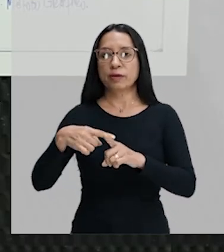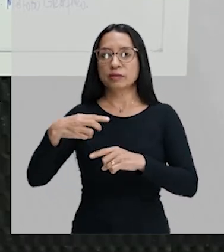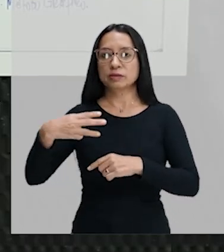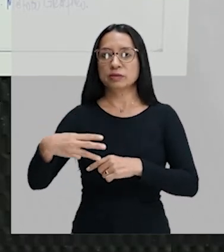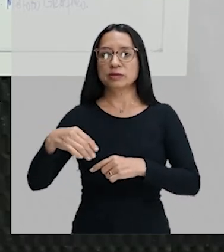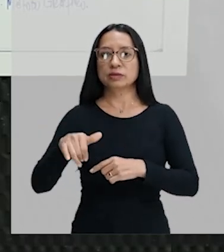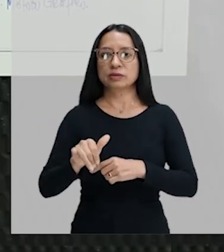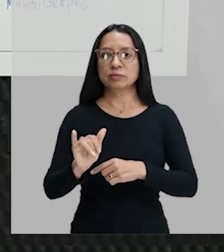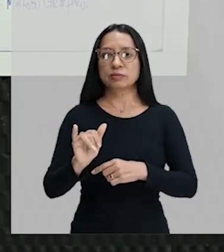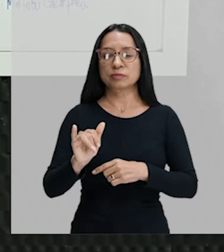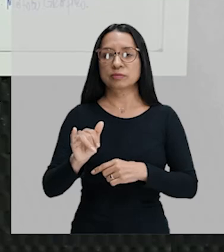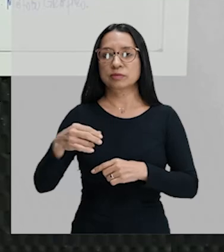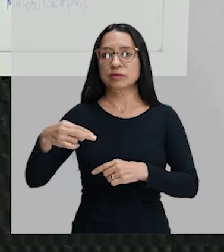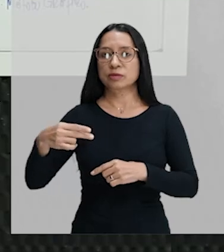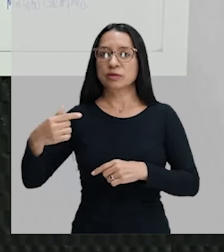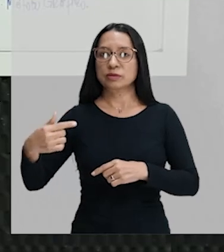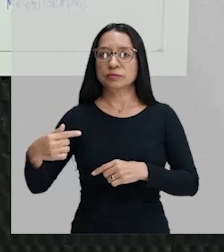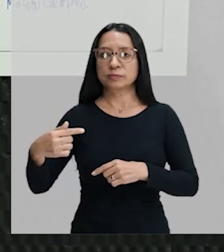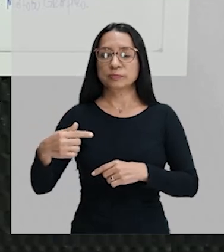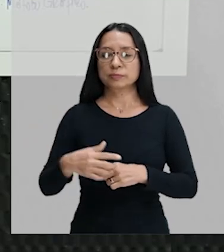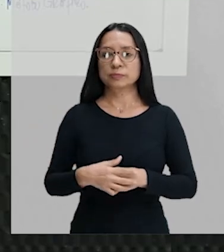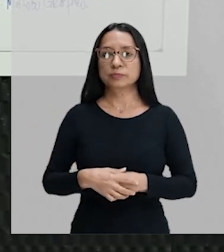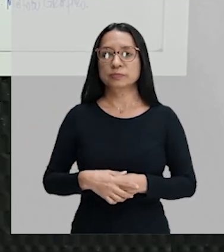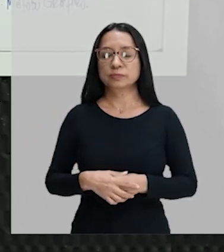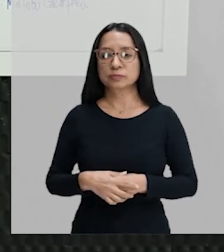3y igual a 7.